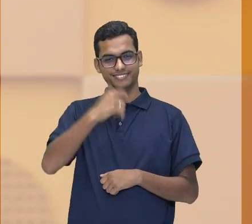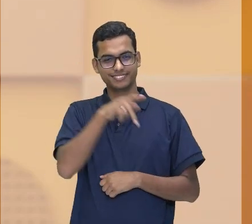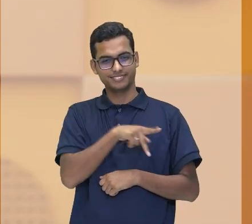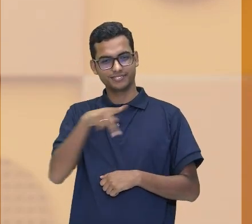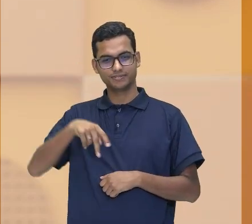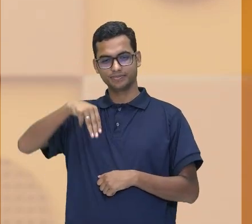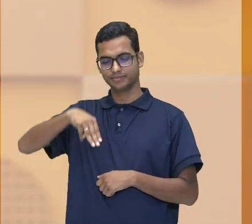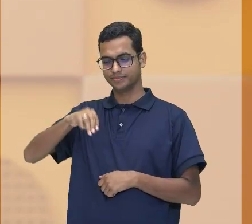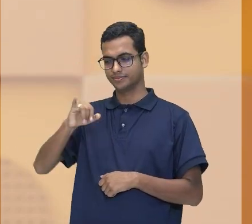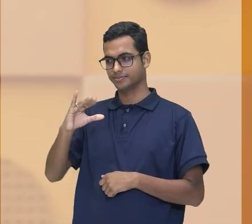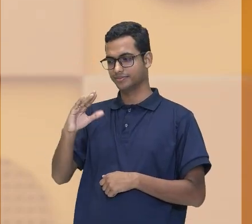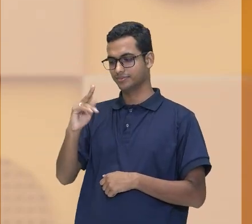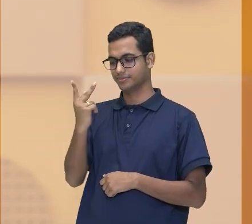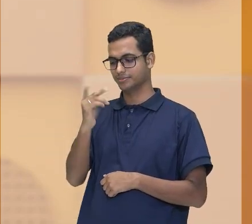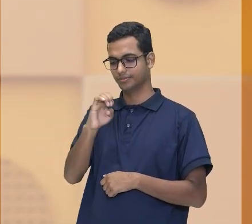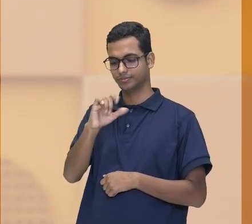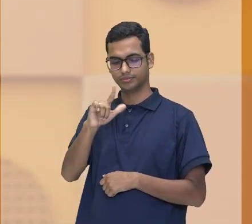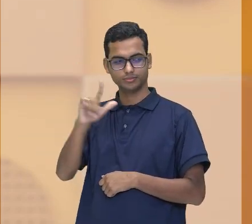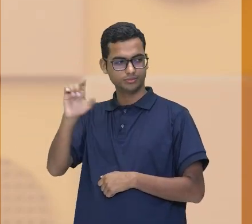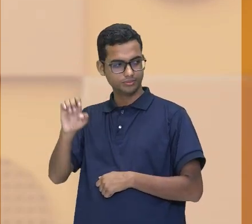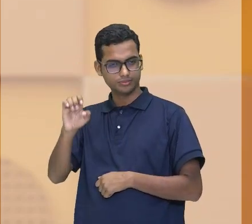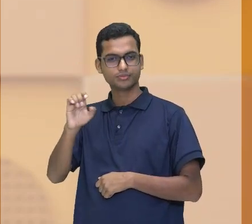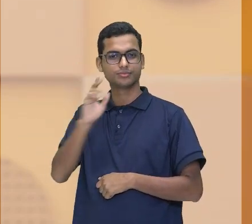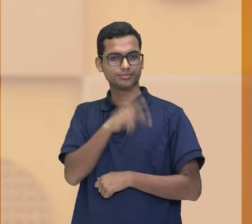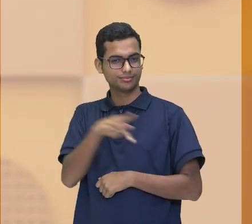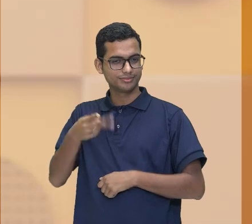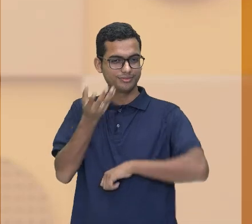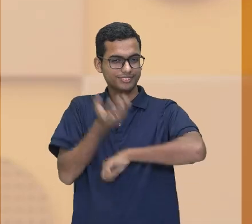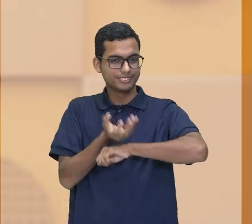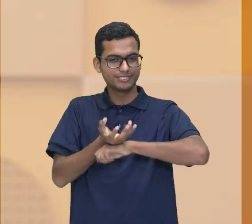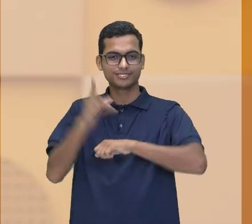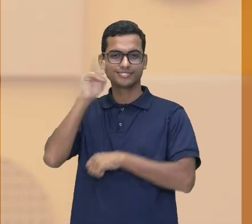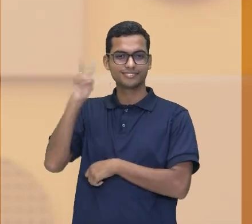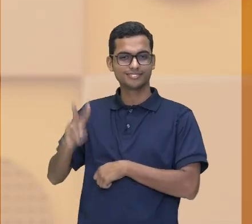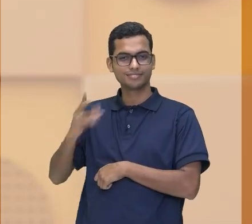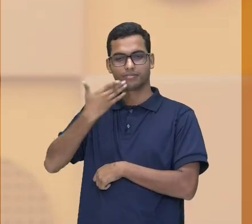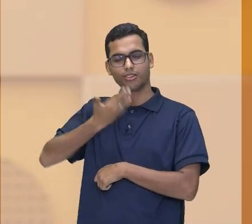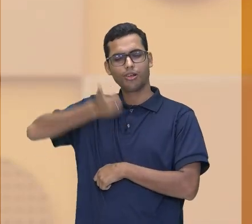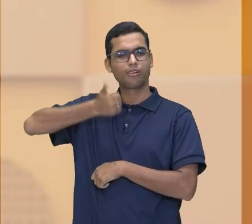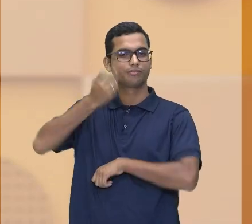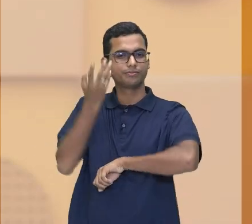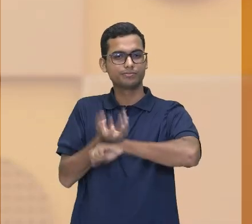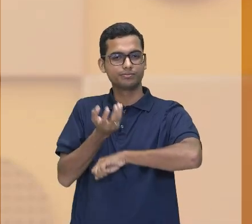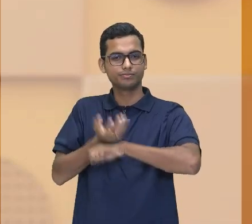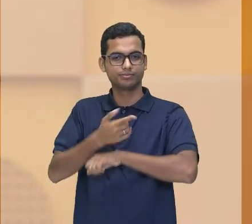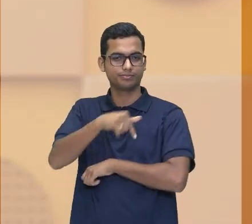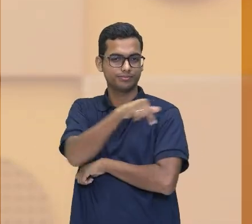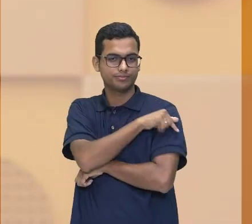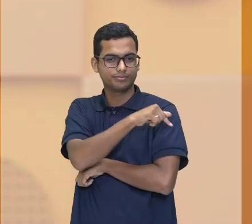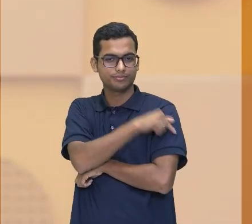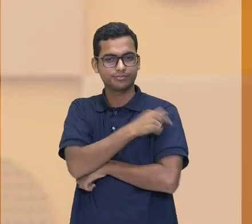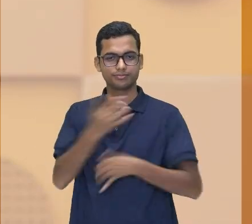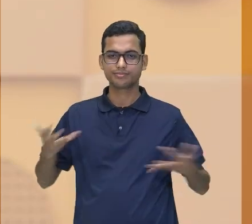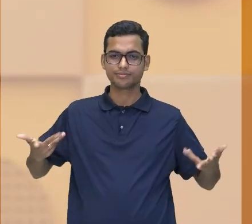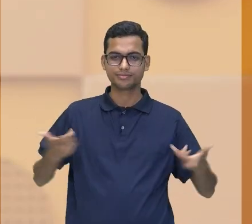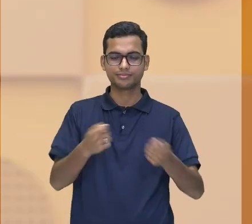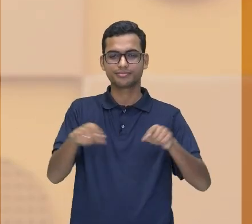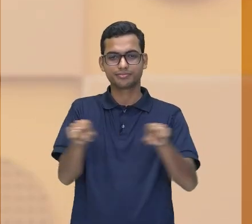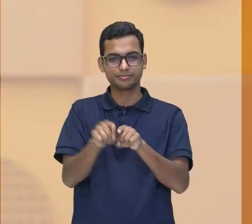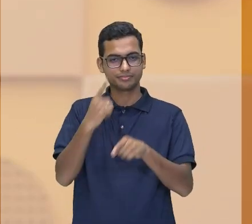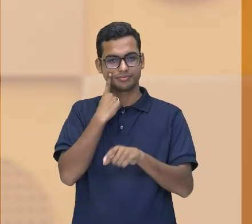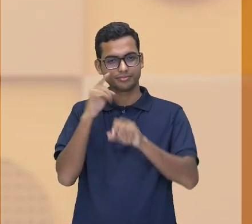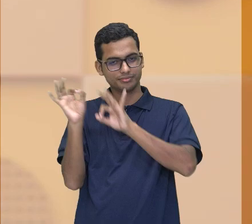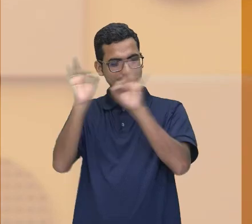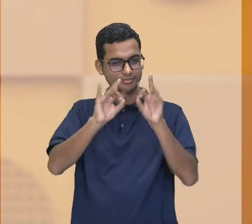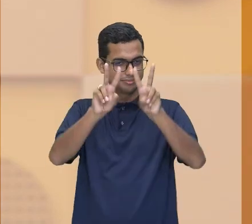Santos, professora de História, o melhor componente curricular, do 7º ano, claro, e vamos observar o objeto